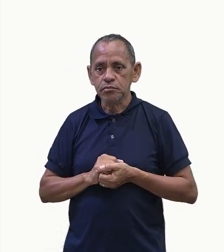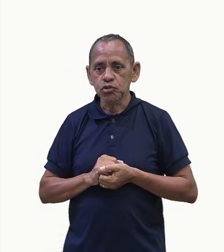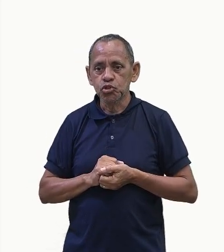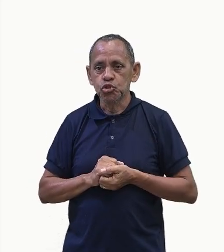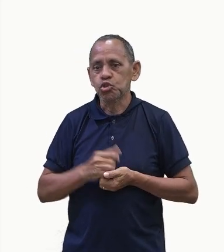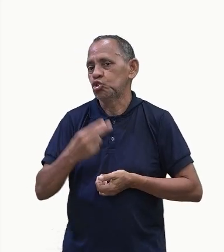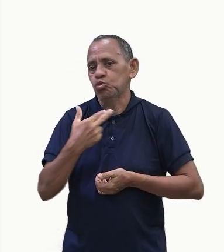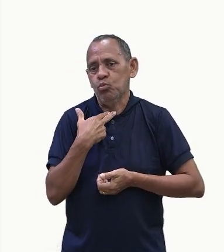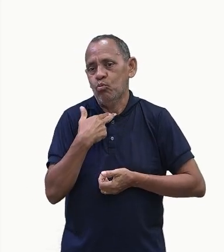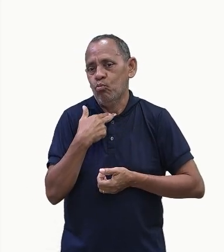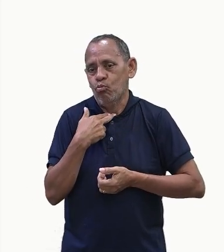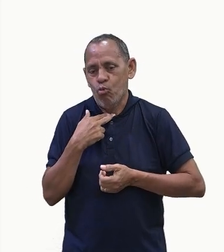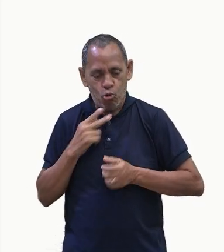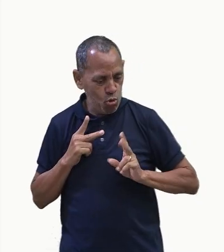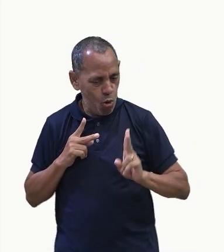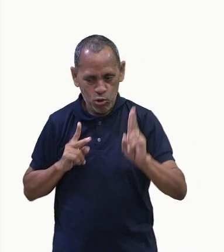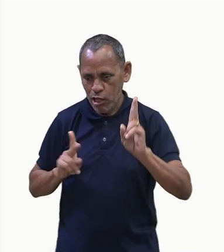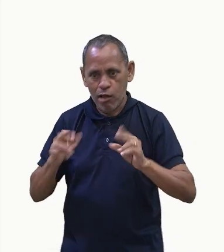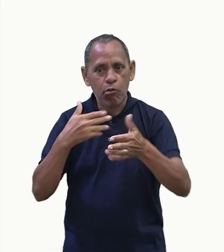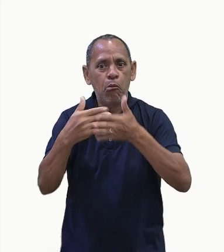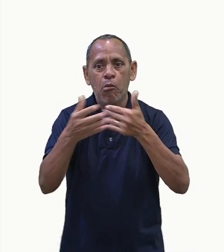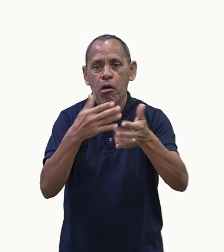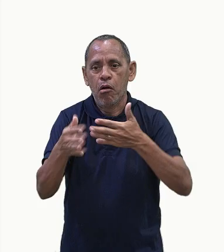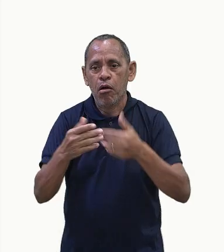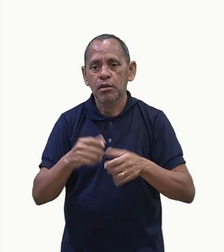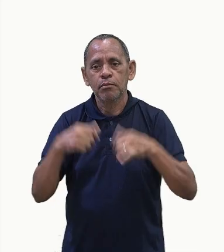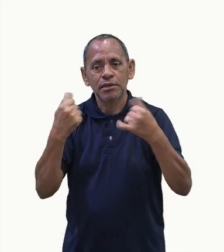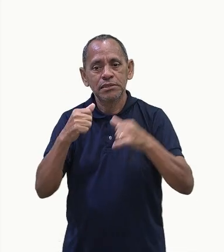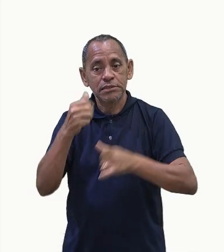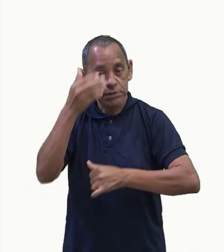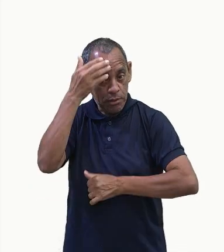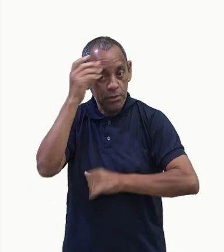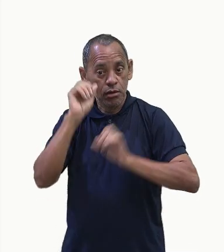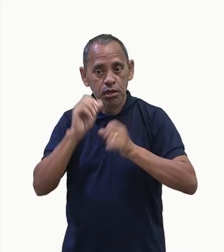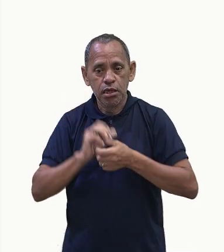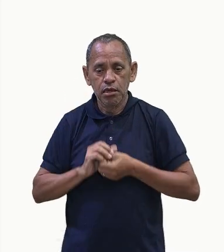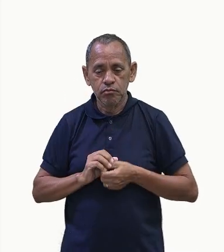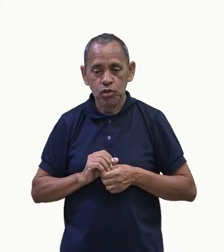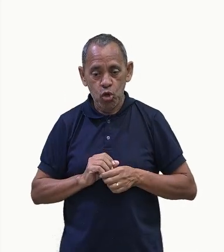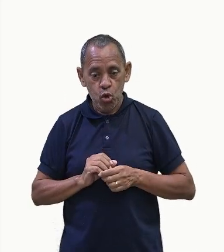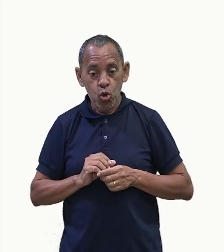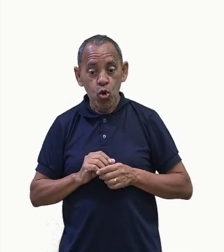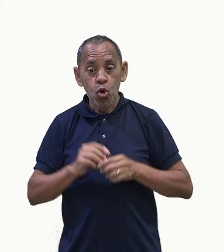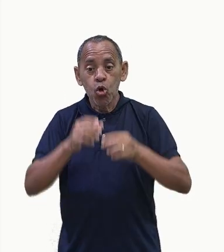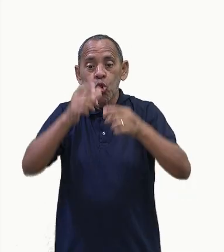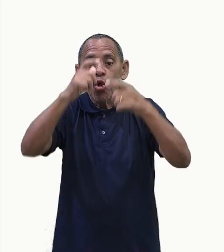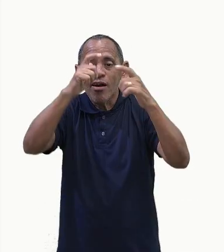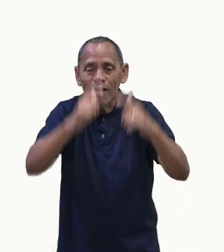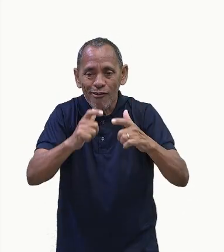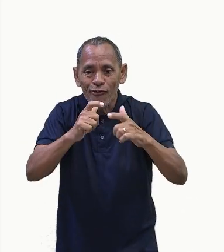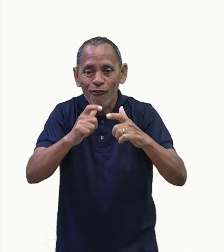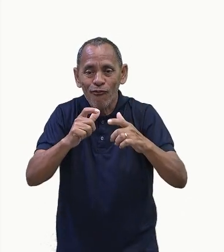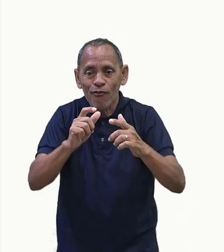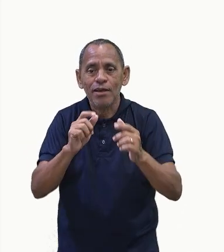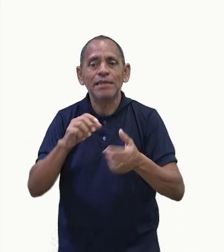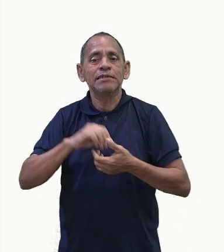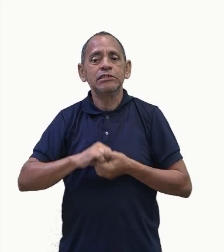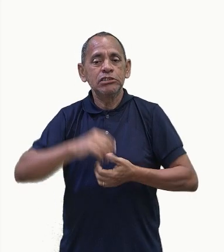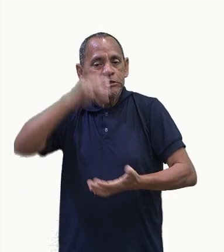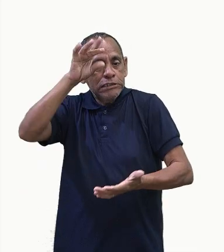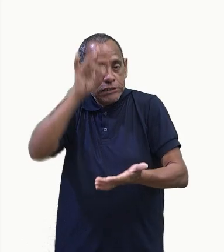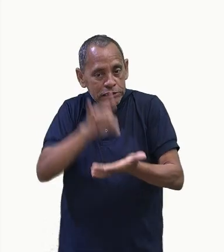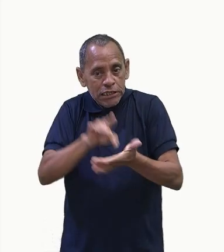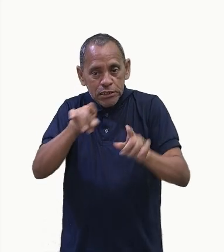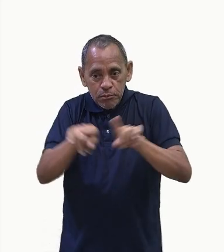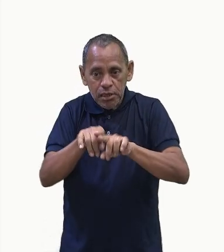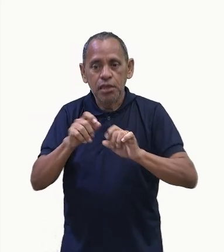cortando aleatório o DNA. A gente precisa saber o ponto exato do DNA, da molécula de